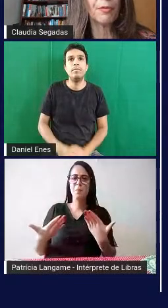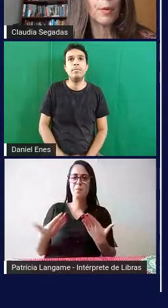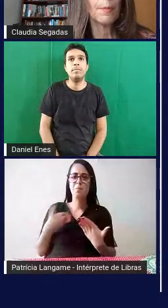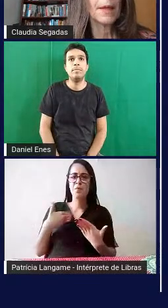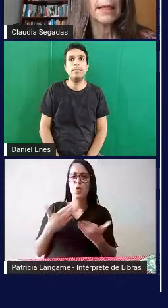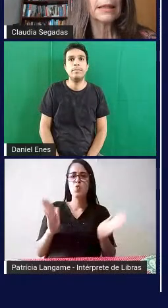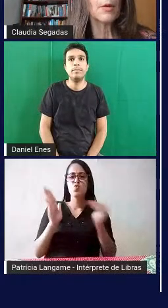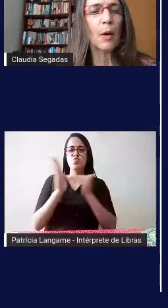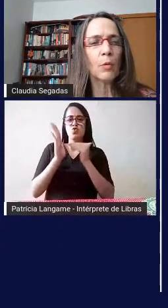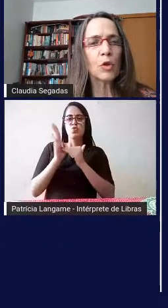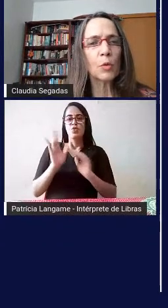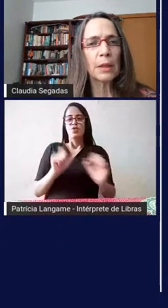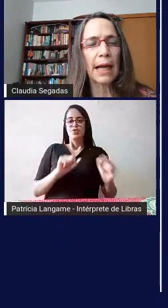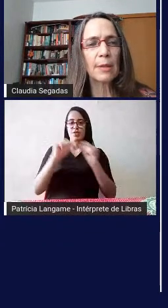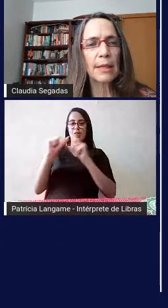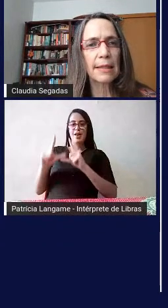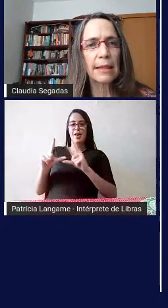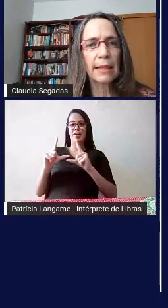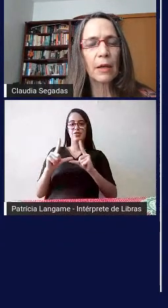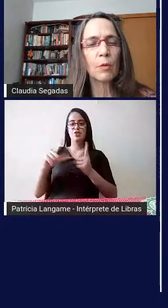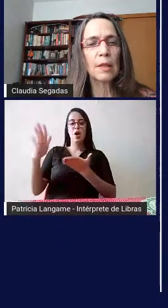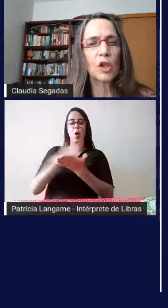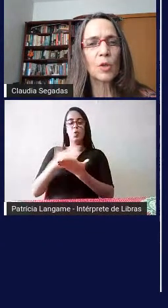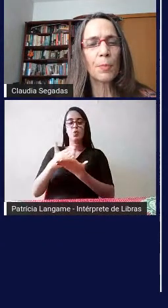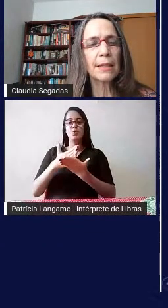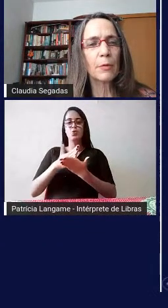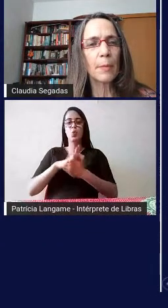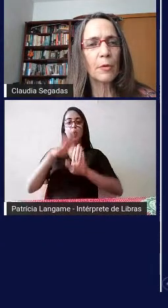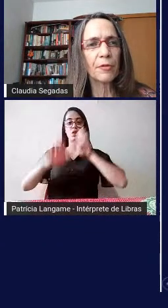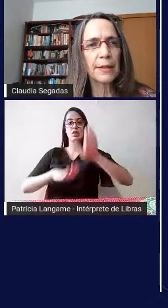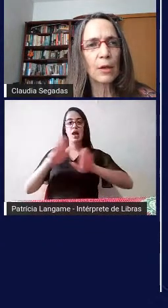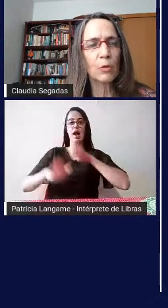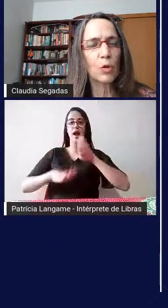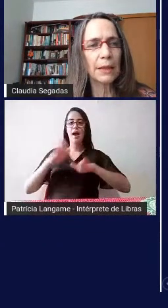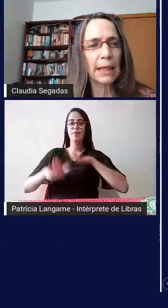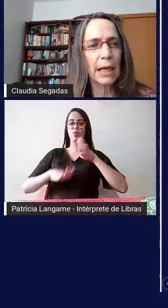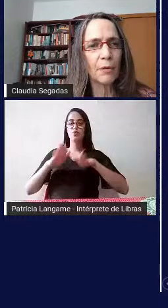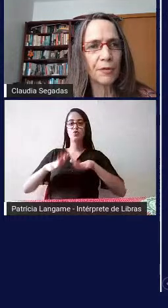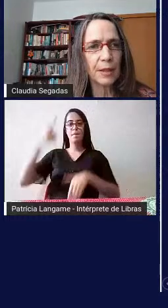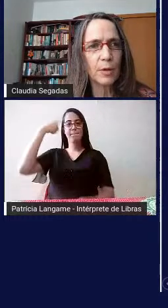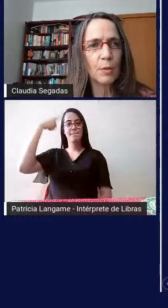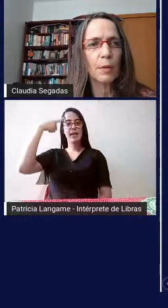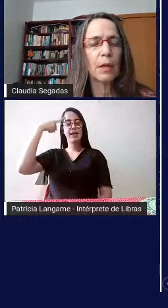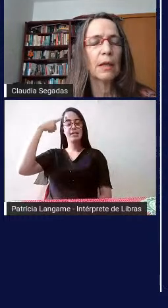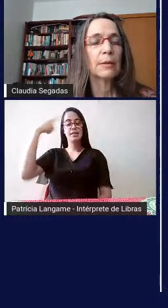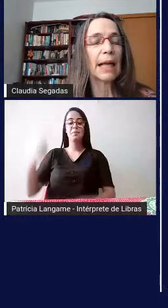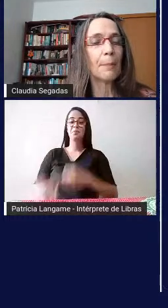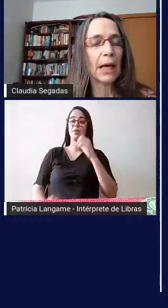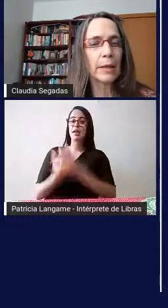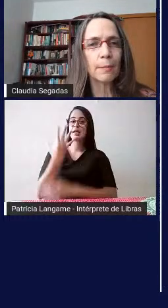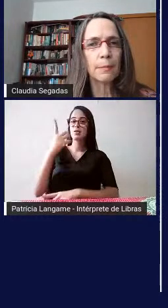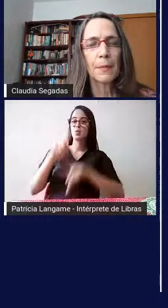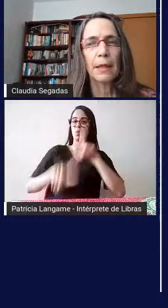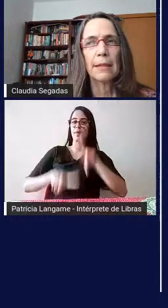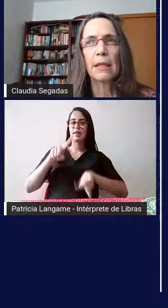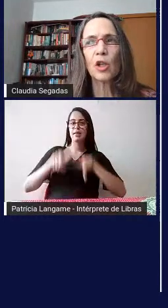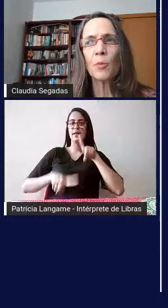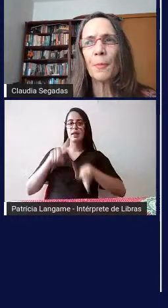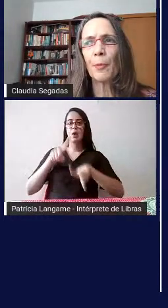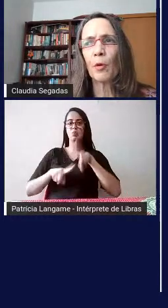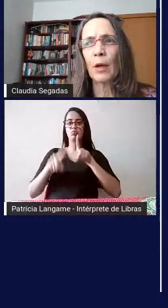por favor então alguns cuidados a se ter quando a gente pensa numa confecção de um material físico tamanho